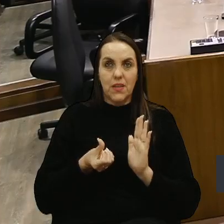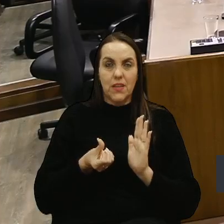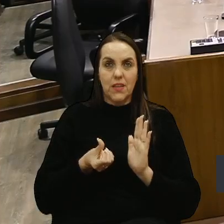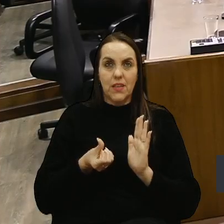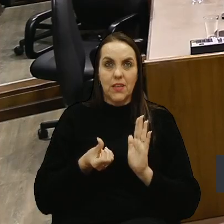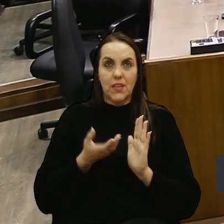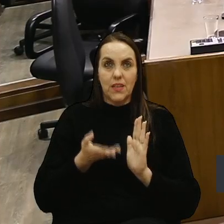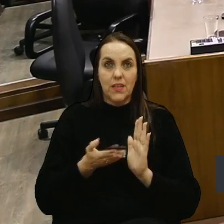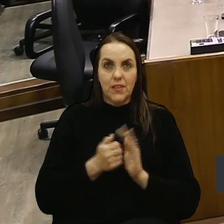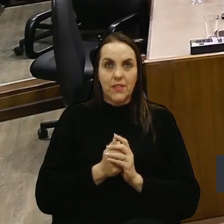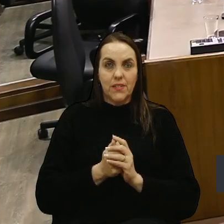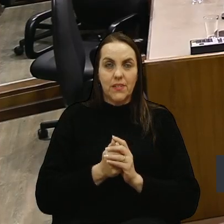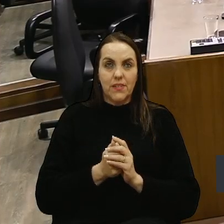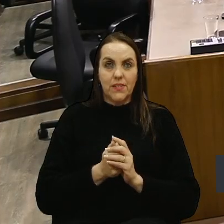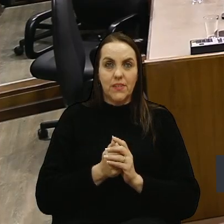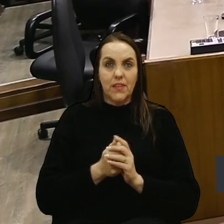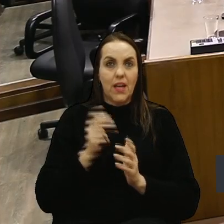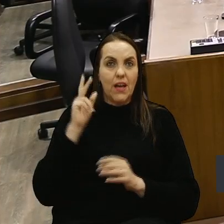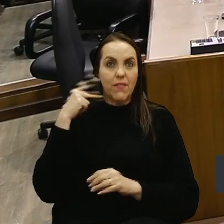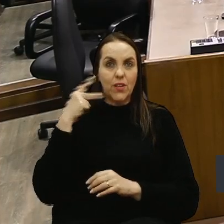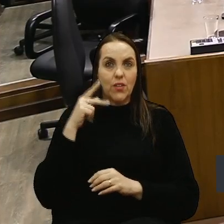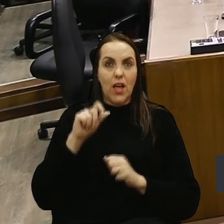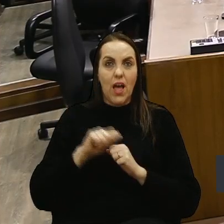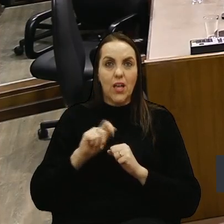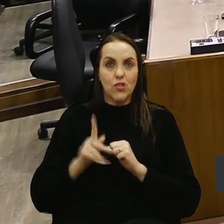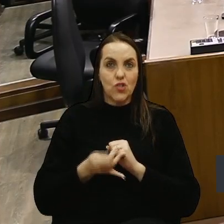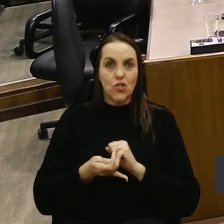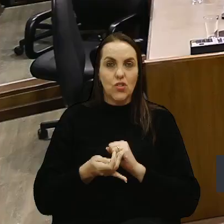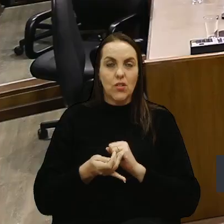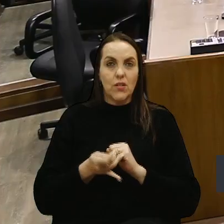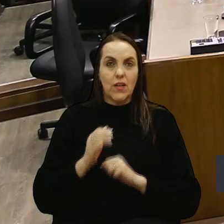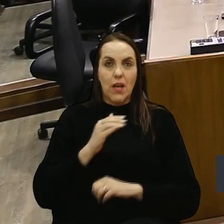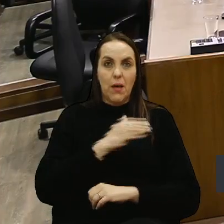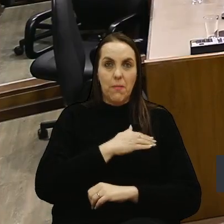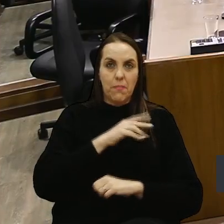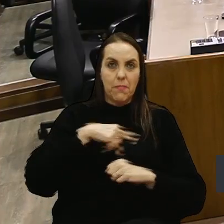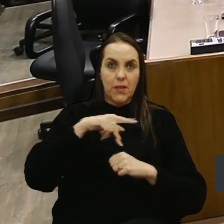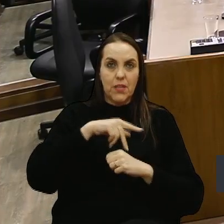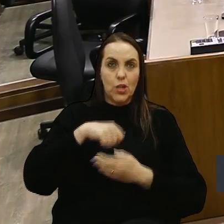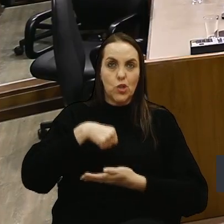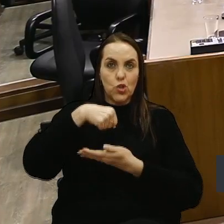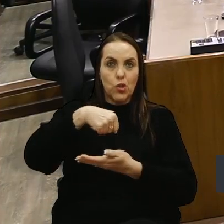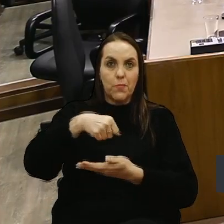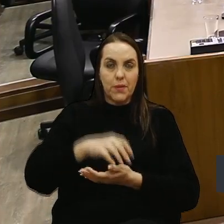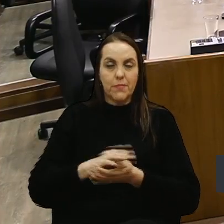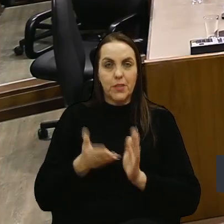caso a vereadora ela adjetivou os patriotas da Shopee. Eu gostaria que ela retirasse dos anais. Obrigado.